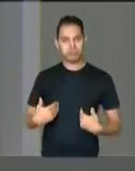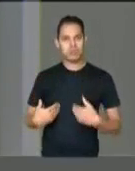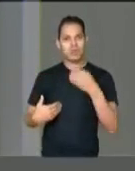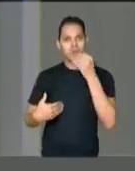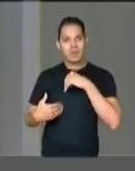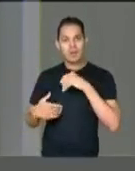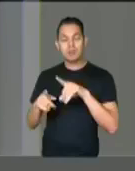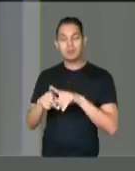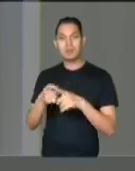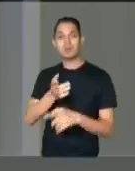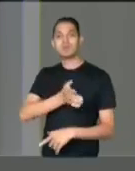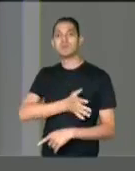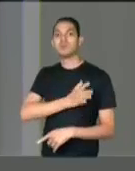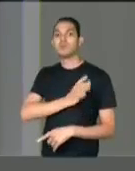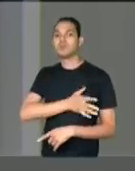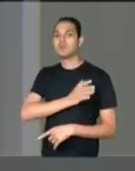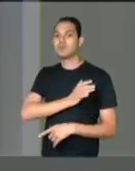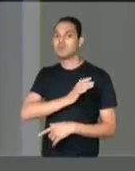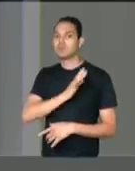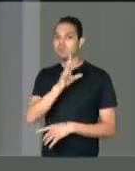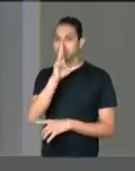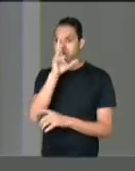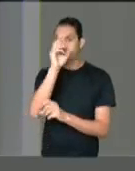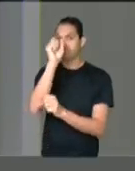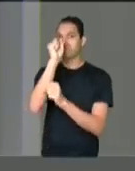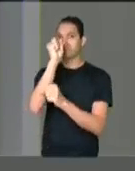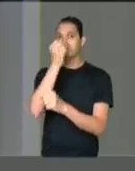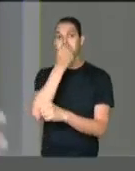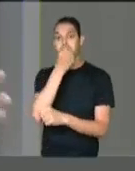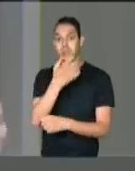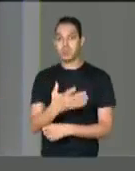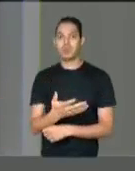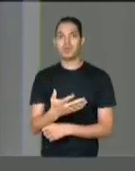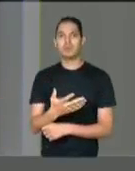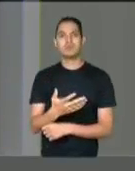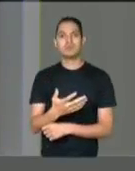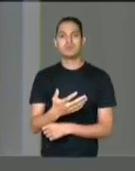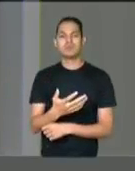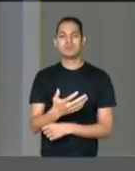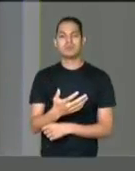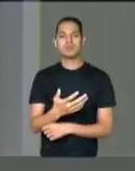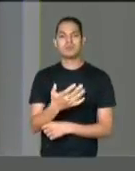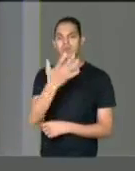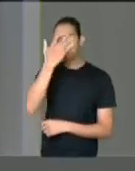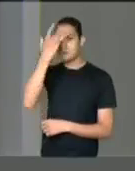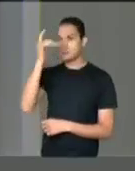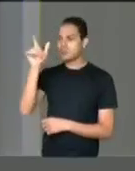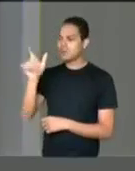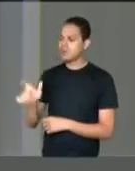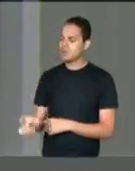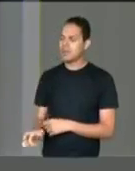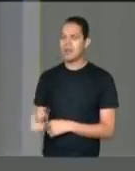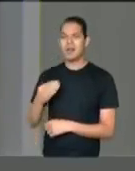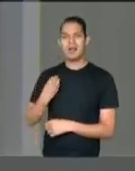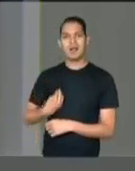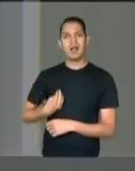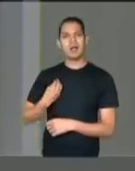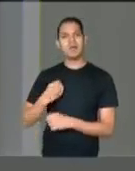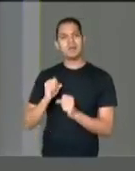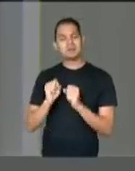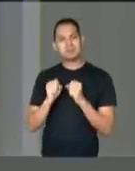um coração que eu jamais tinha visto na vida. Uma pessoa que dedicava sua